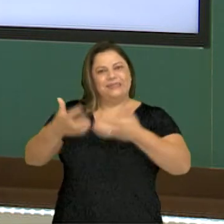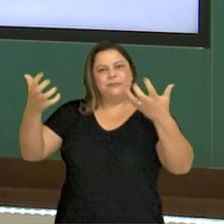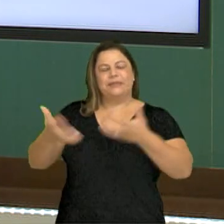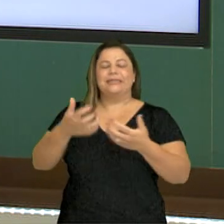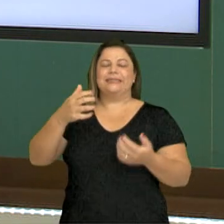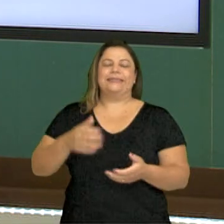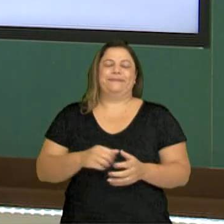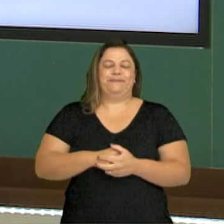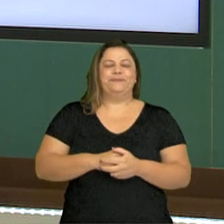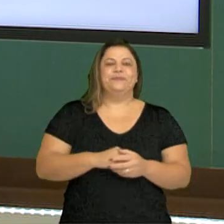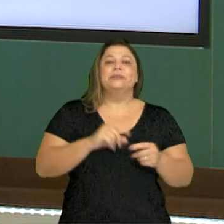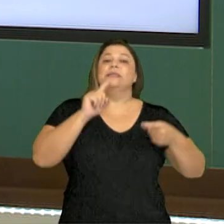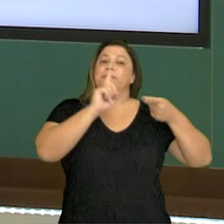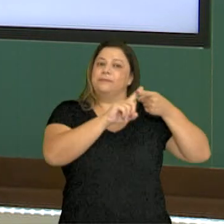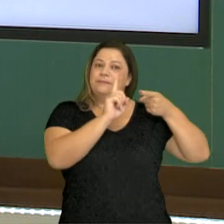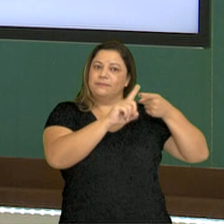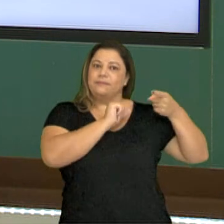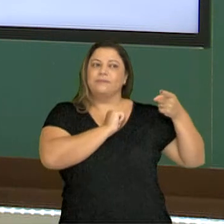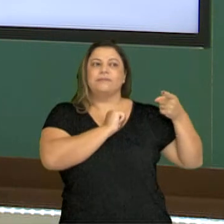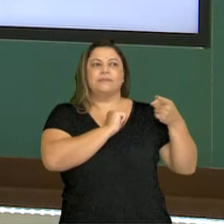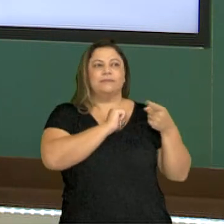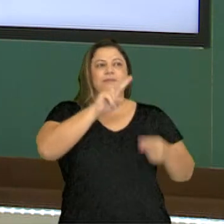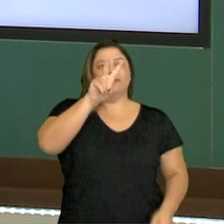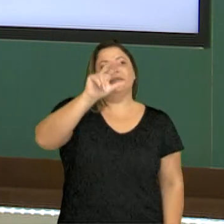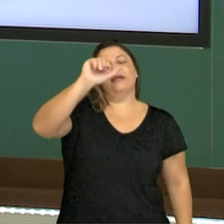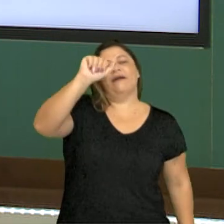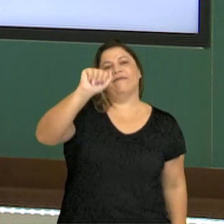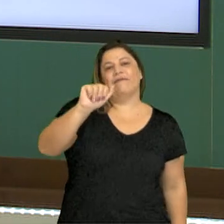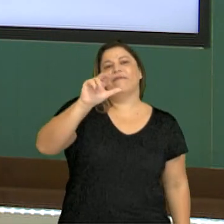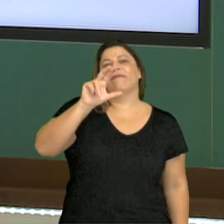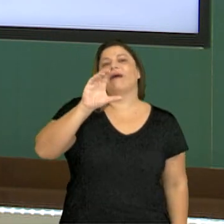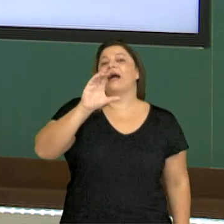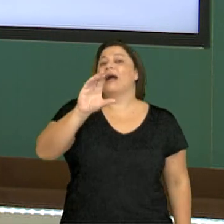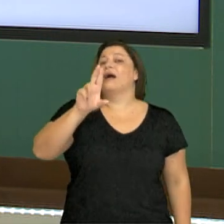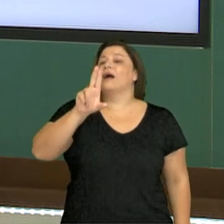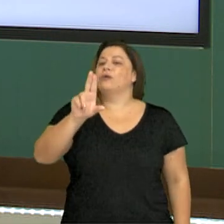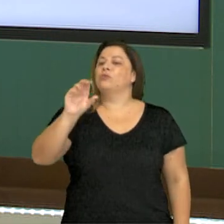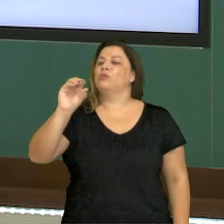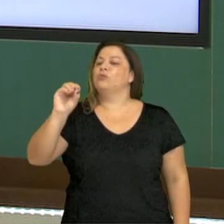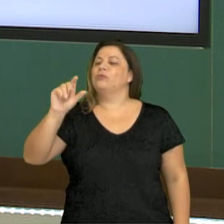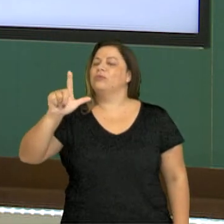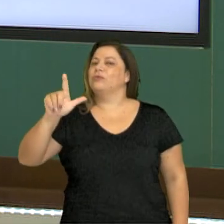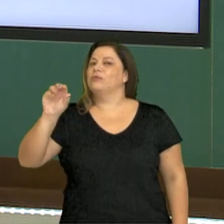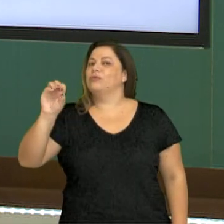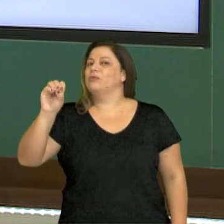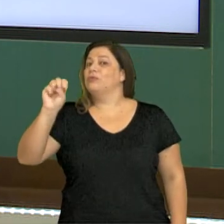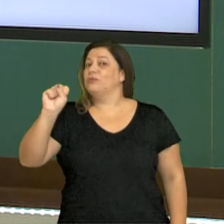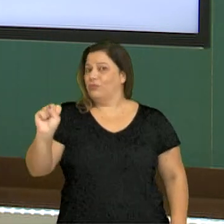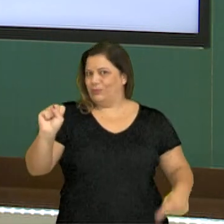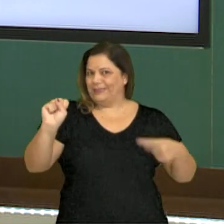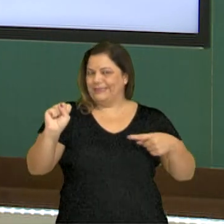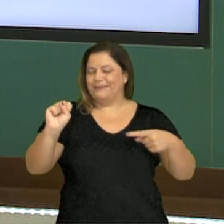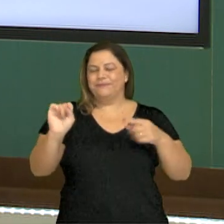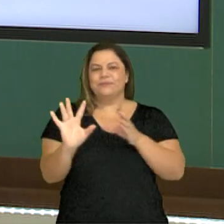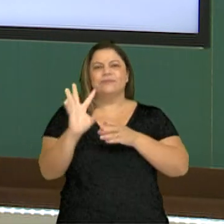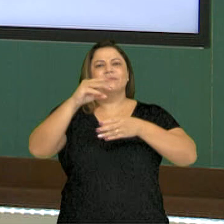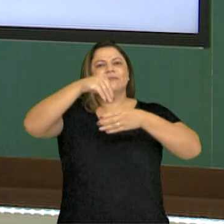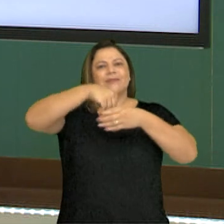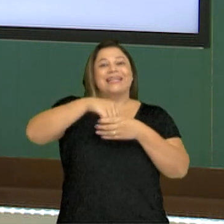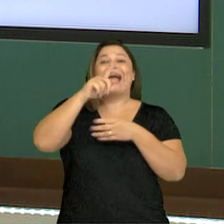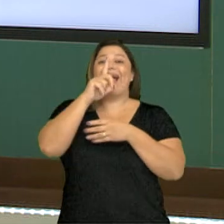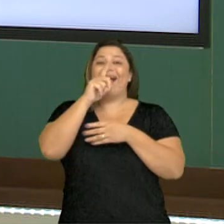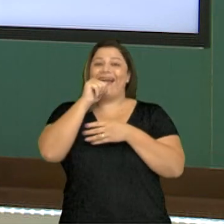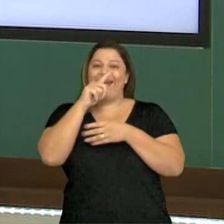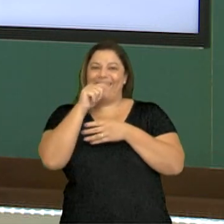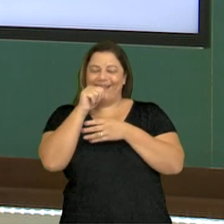não apresentam? Então a primeira delas se chama vacúolos. São organelas que armazenam água e sais minerais. Então, se a gente